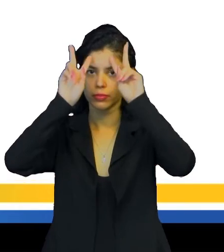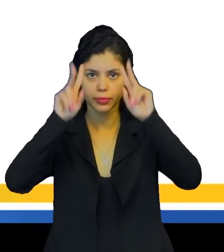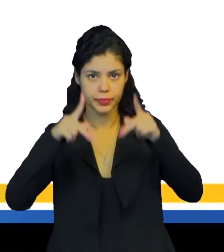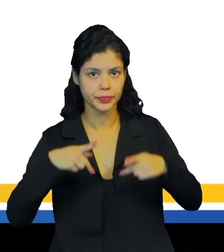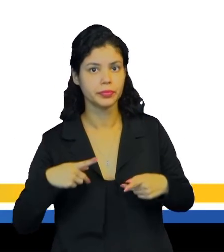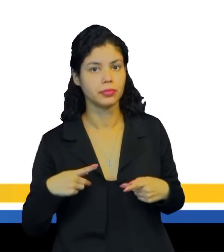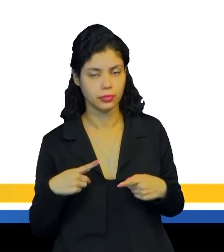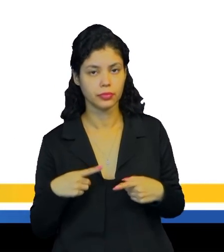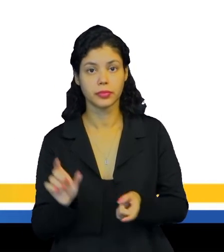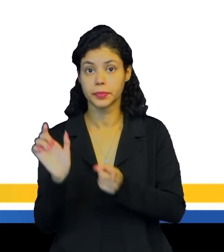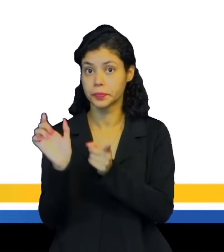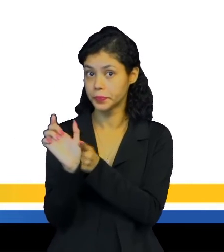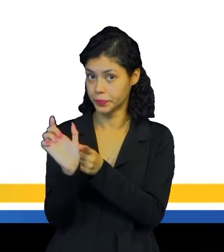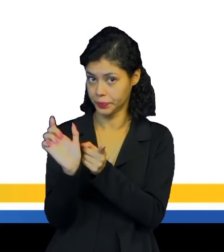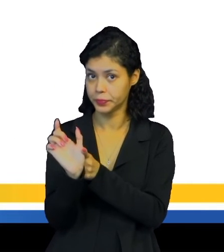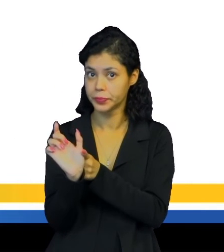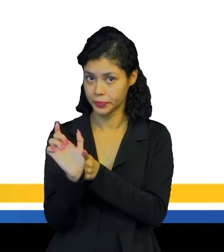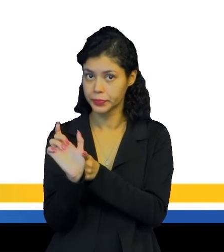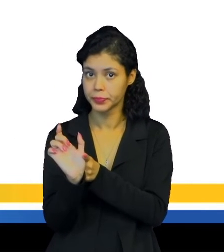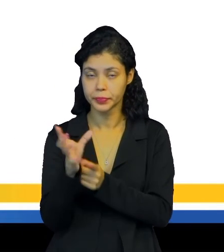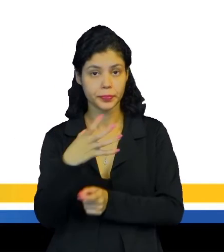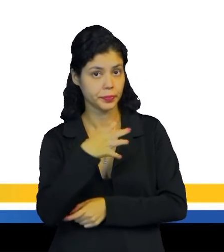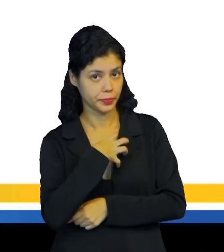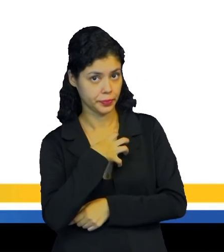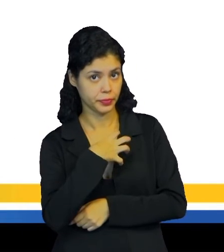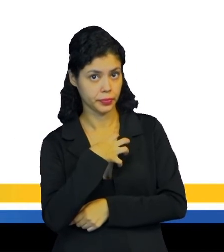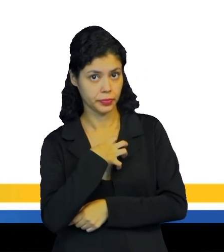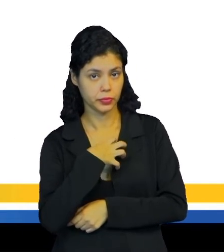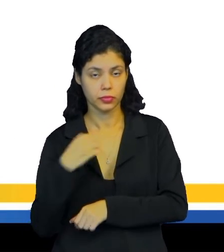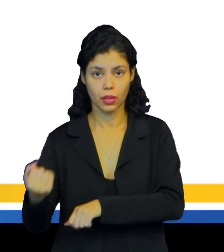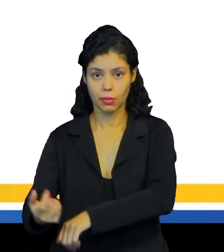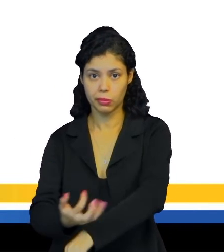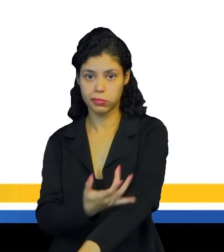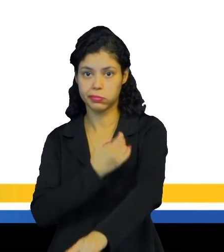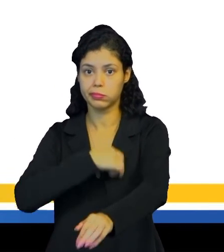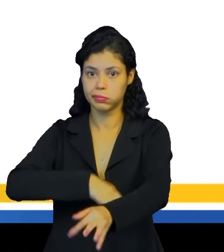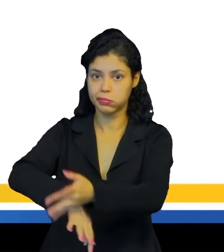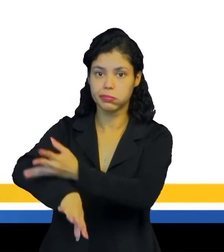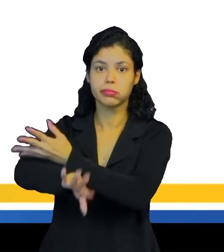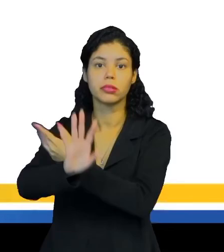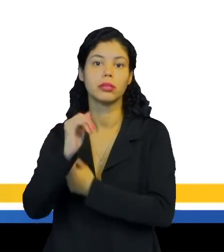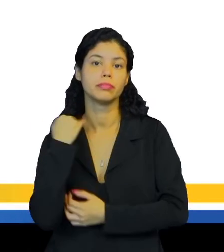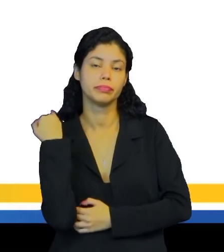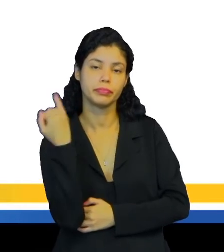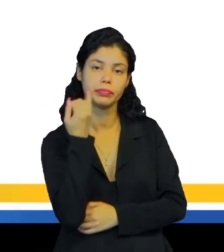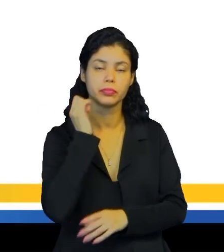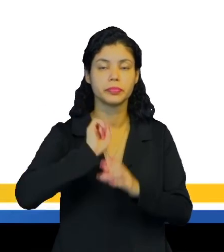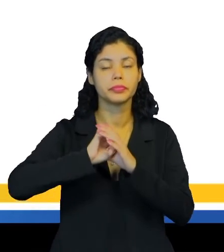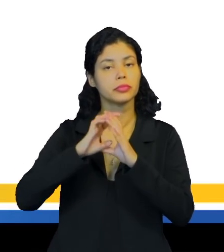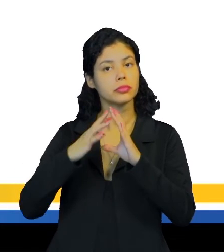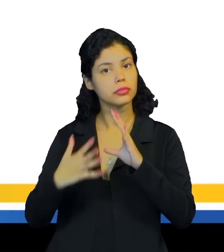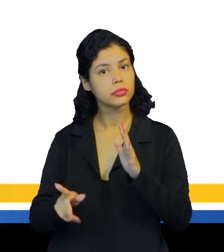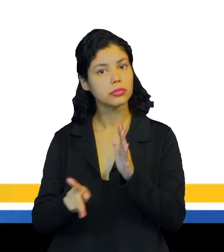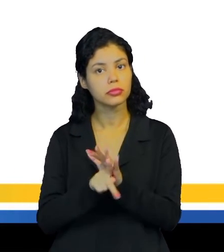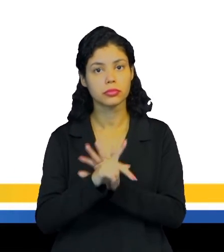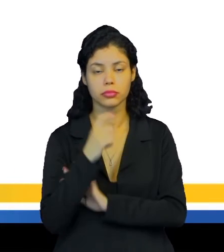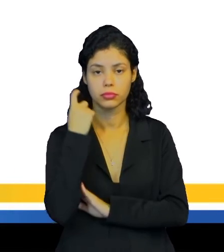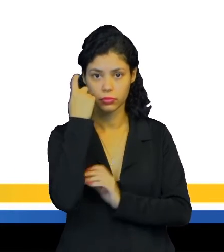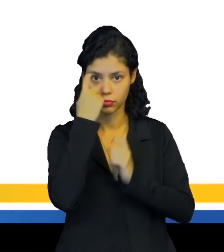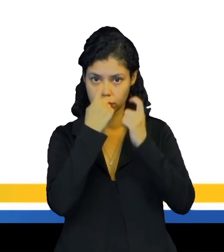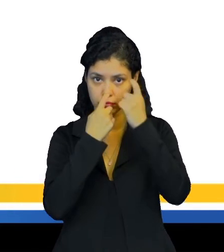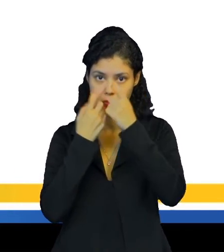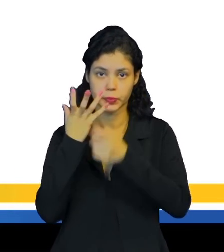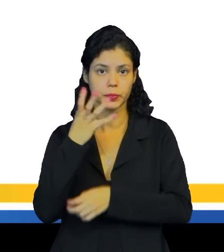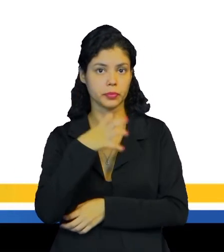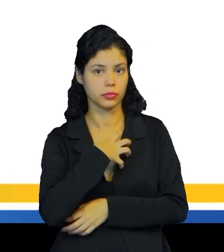essa palavra, tá? Essa frase, aliás, sentimento humano, é uma das principais características do expressionismo,